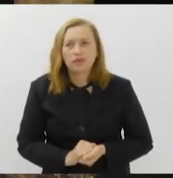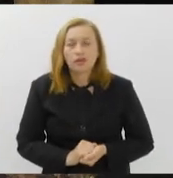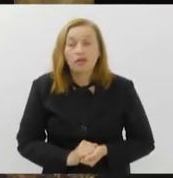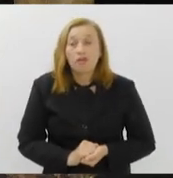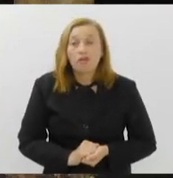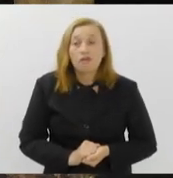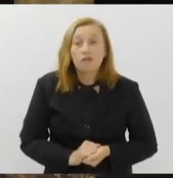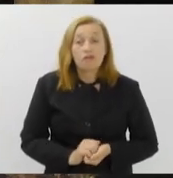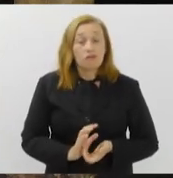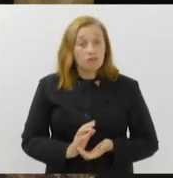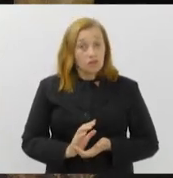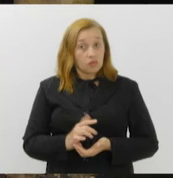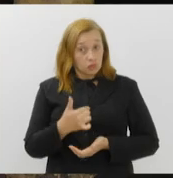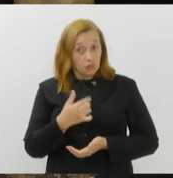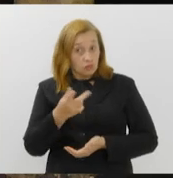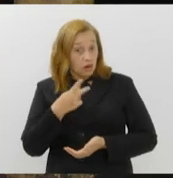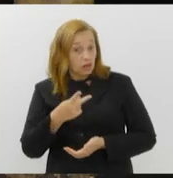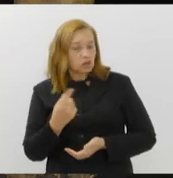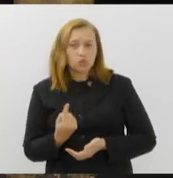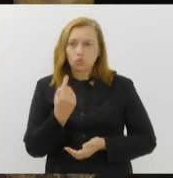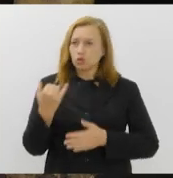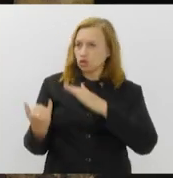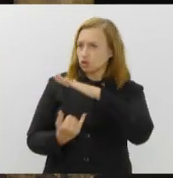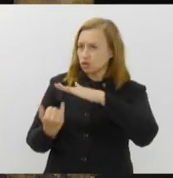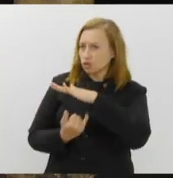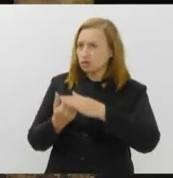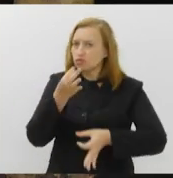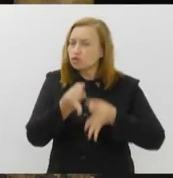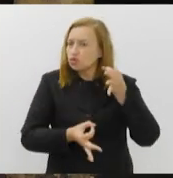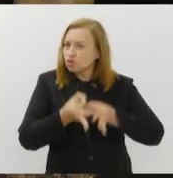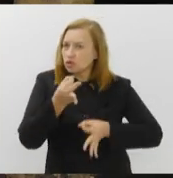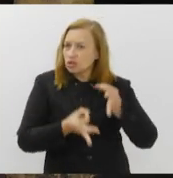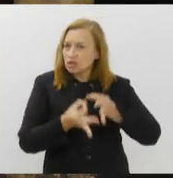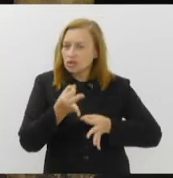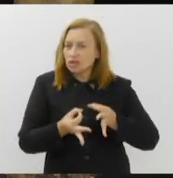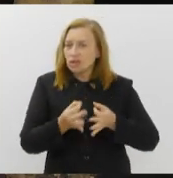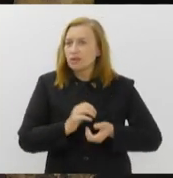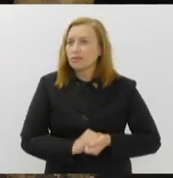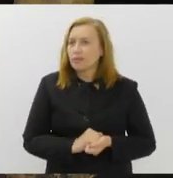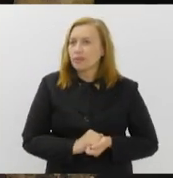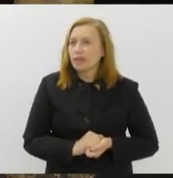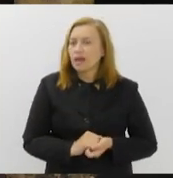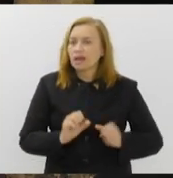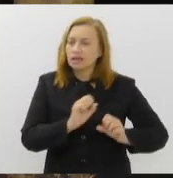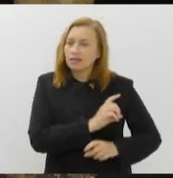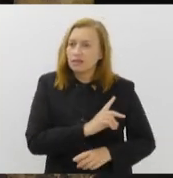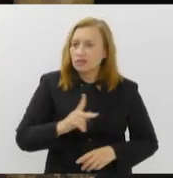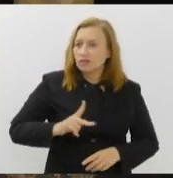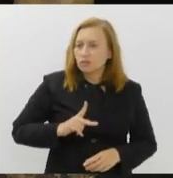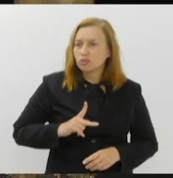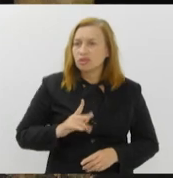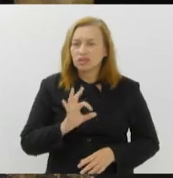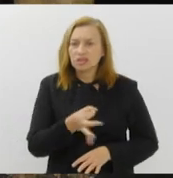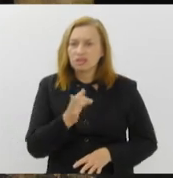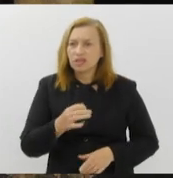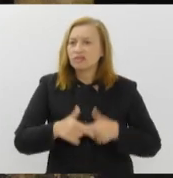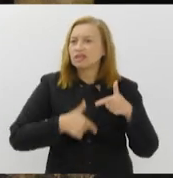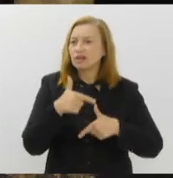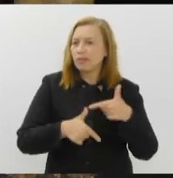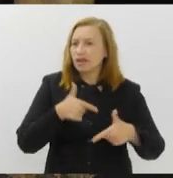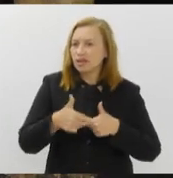algo, e aí eu estou falando de uma instituição do sistema de justiça, que a Defensoria Pública, de fato, vem trabalhando para procurar